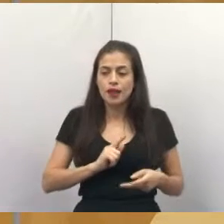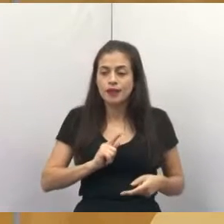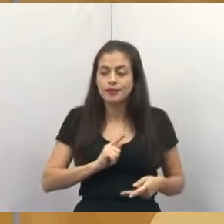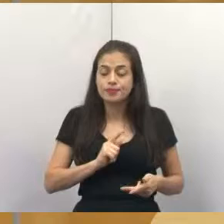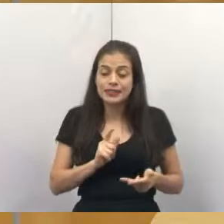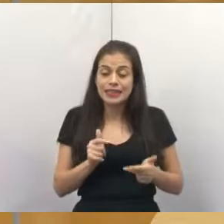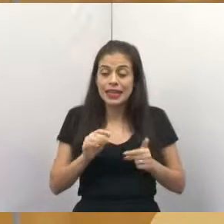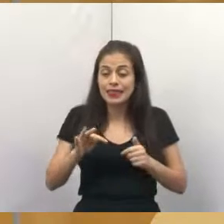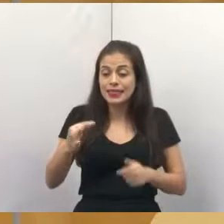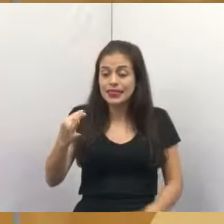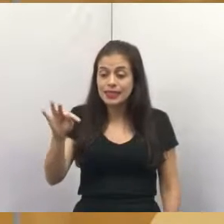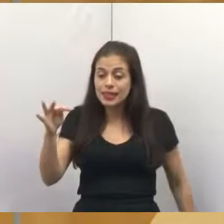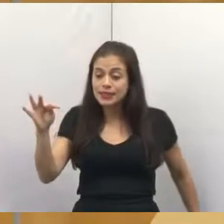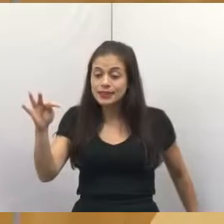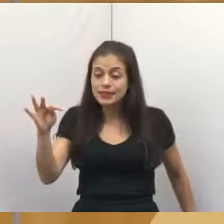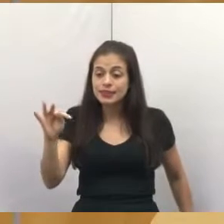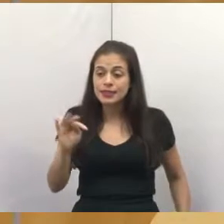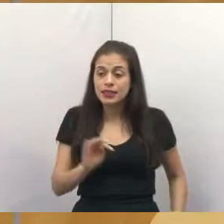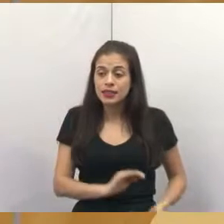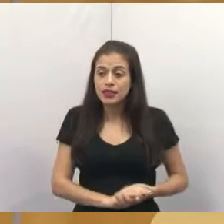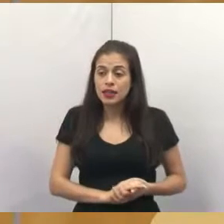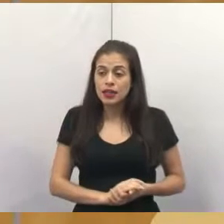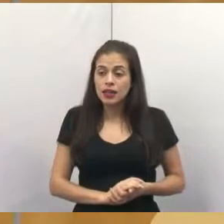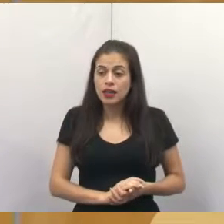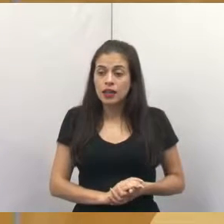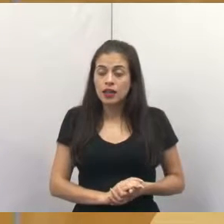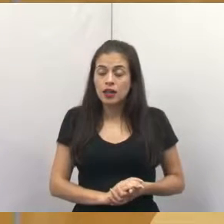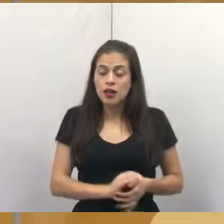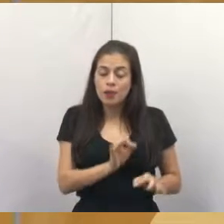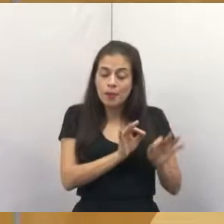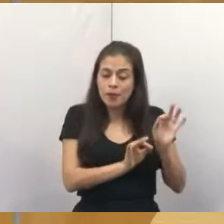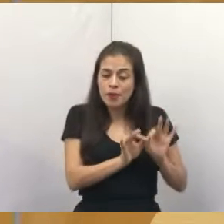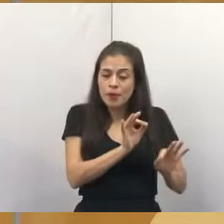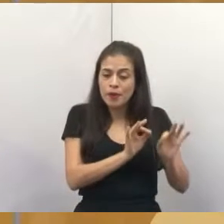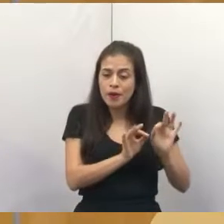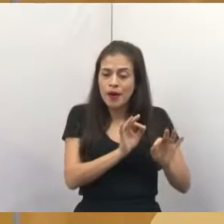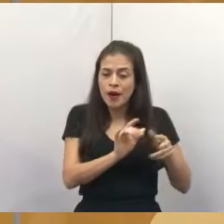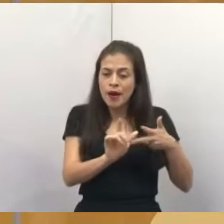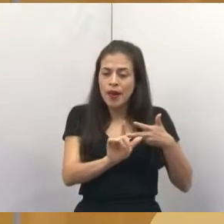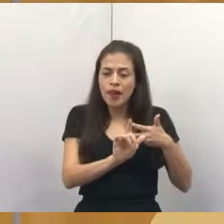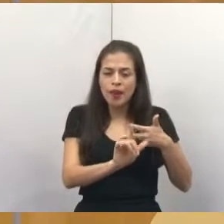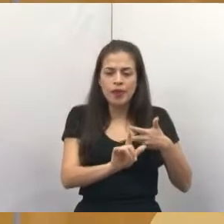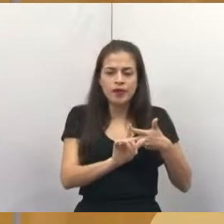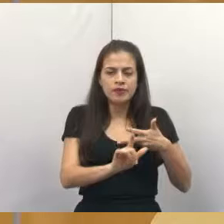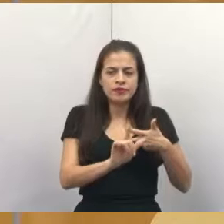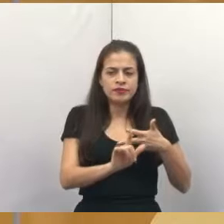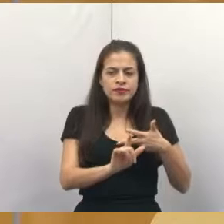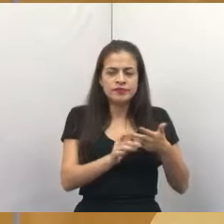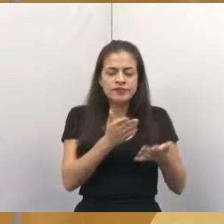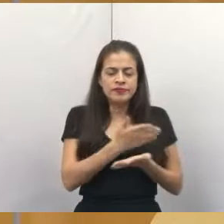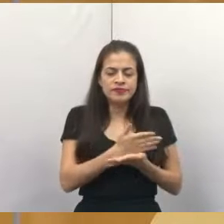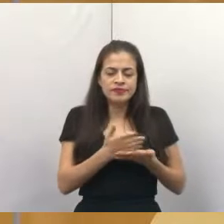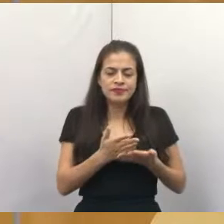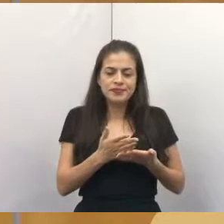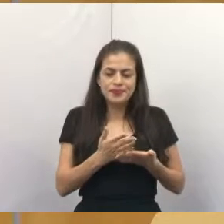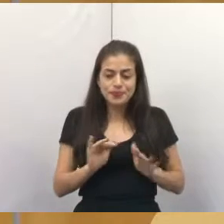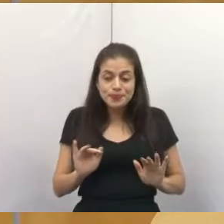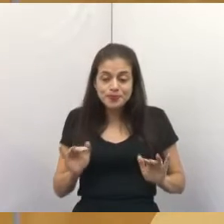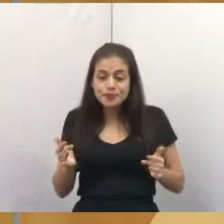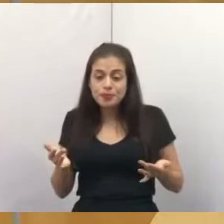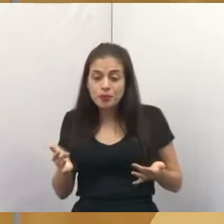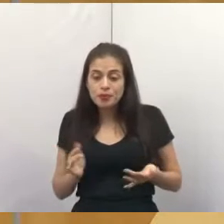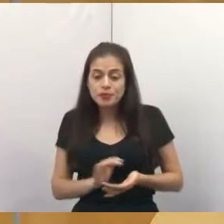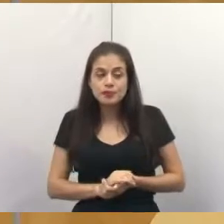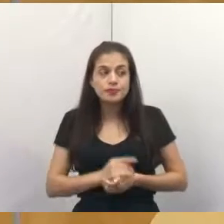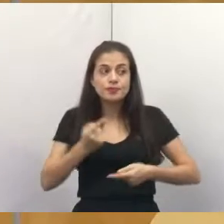técnica legislativa. Nós temos os atos dos processos legislativos, que começa com a iniciativa,